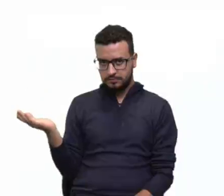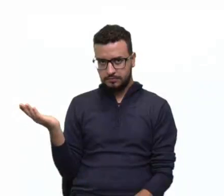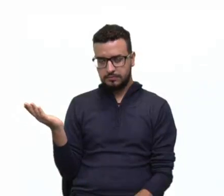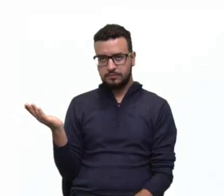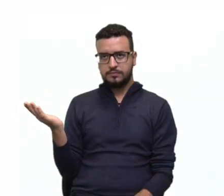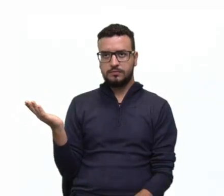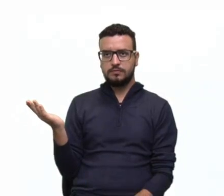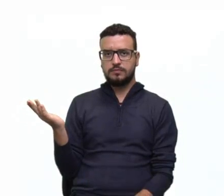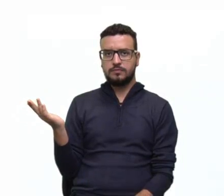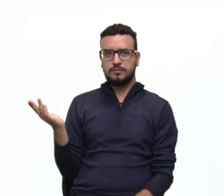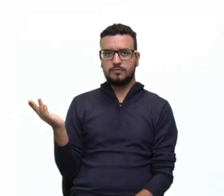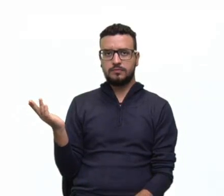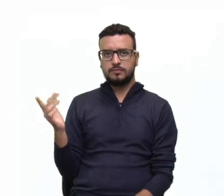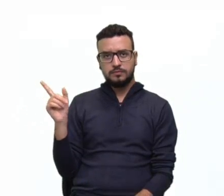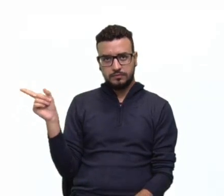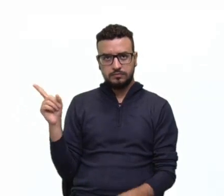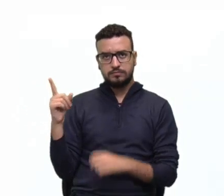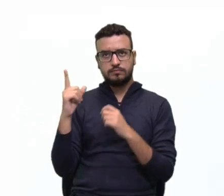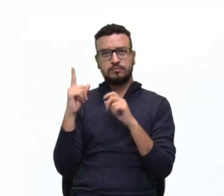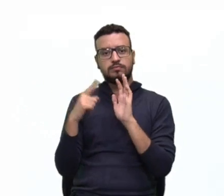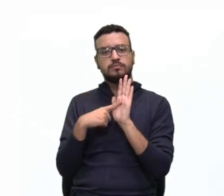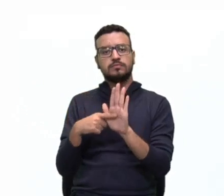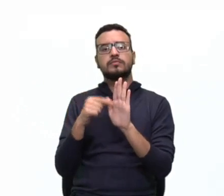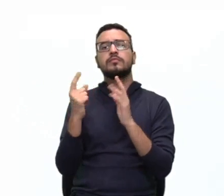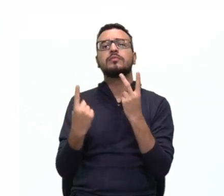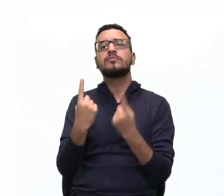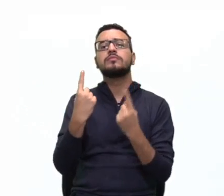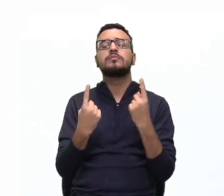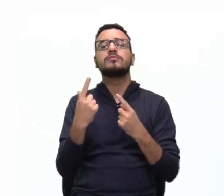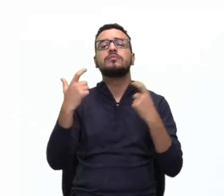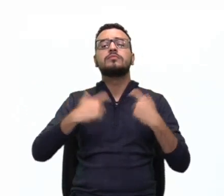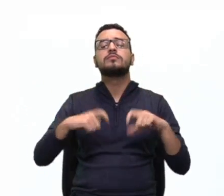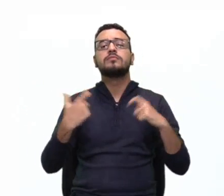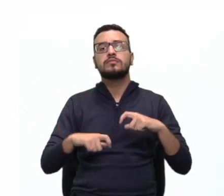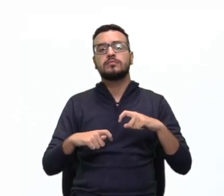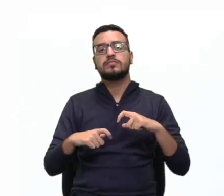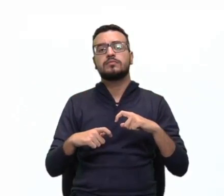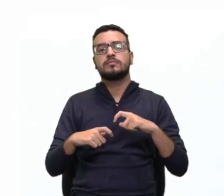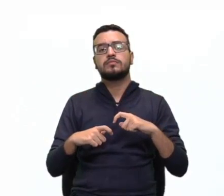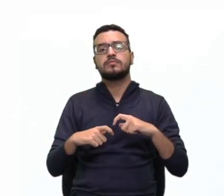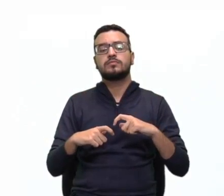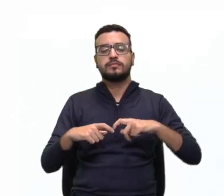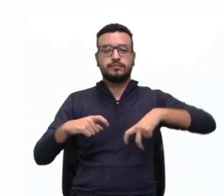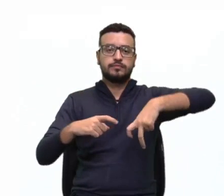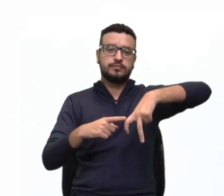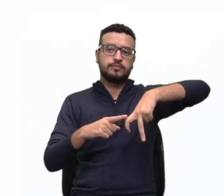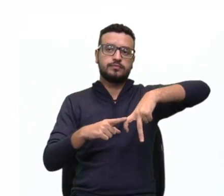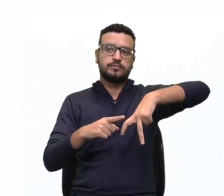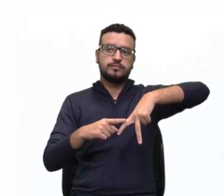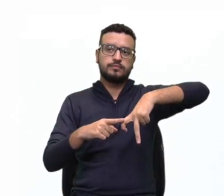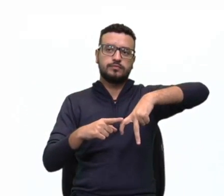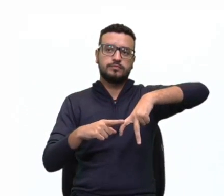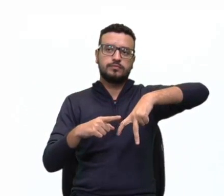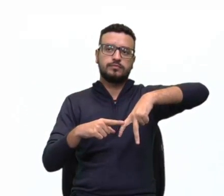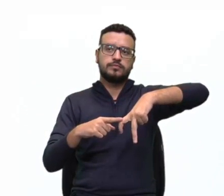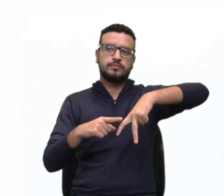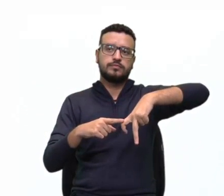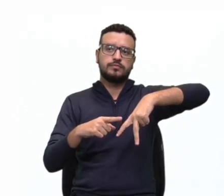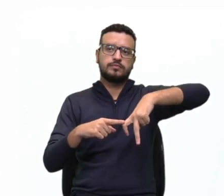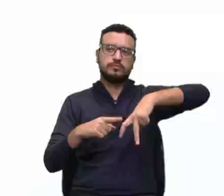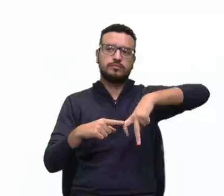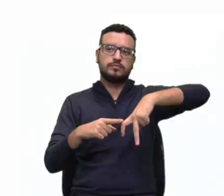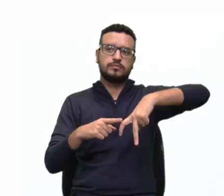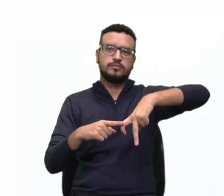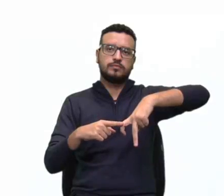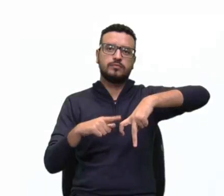na figura. Essa figura representa qual osso? Qual articulação? Perdão. O joelho. Nós temos o fêmur,